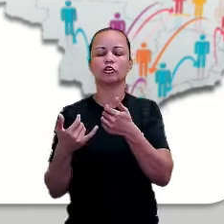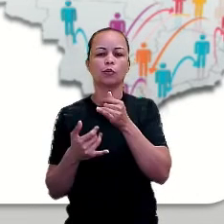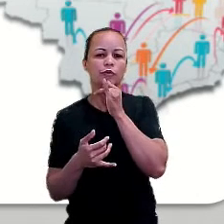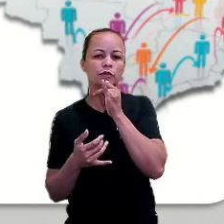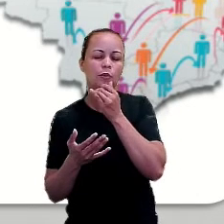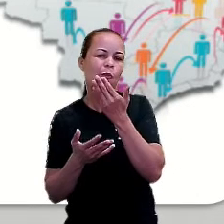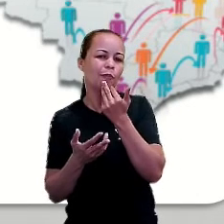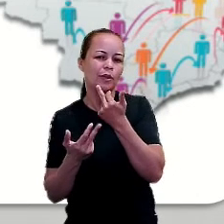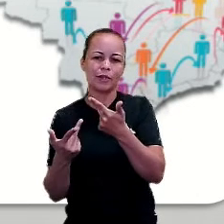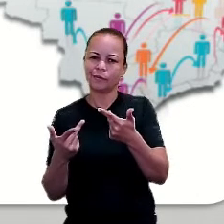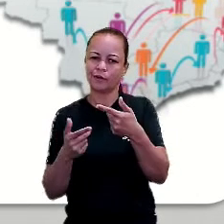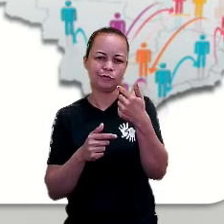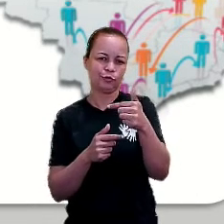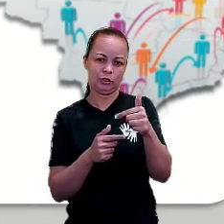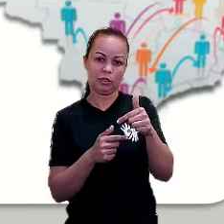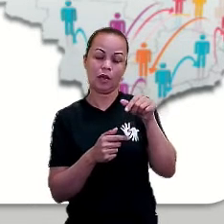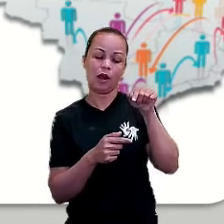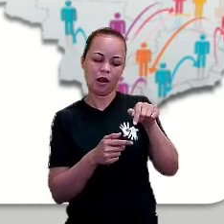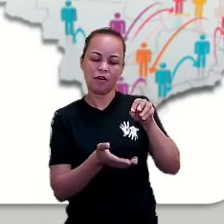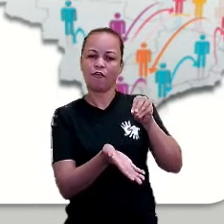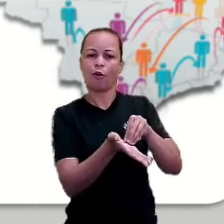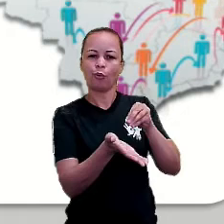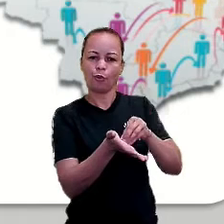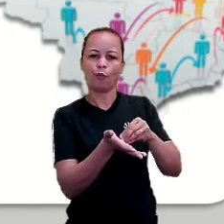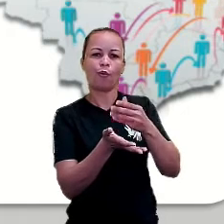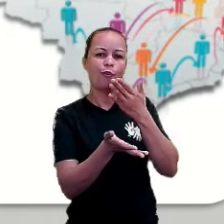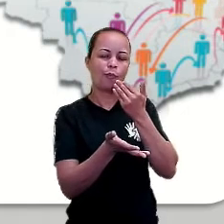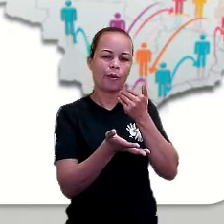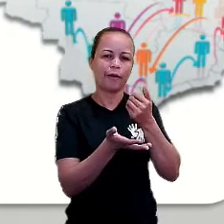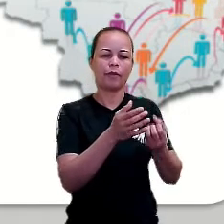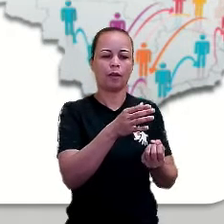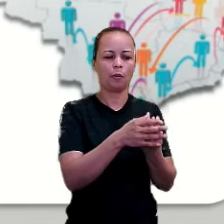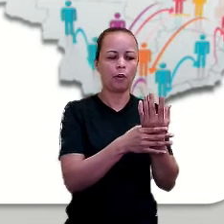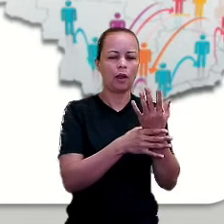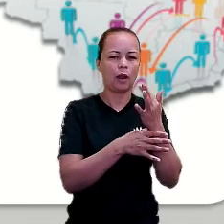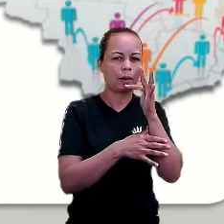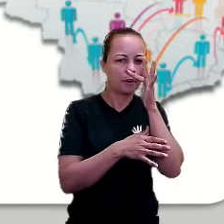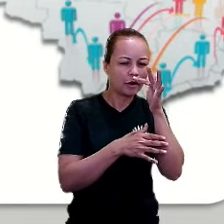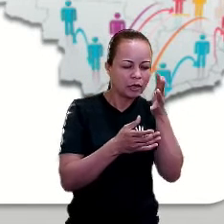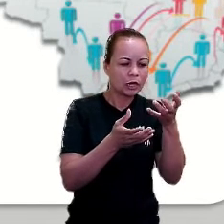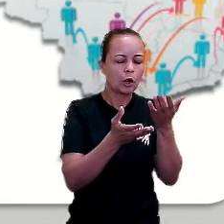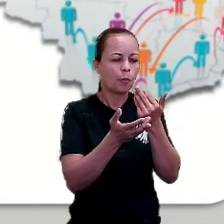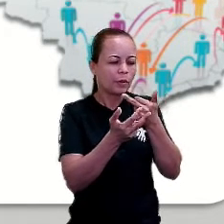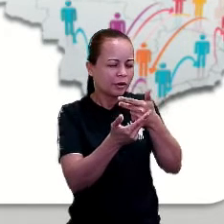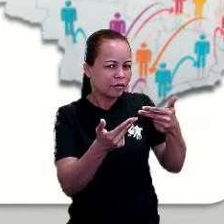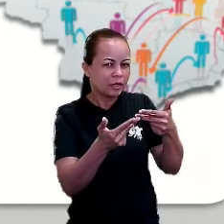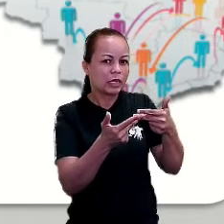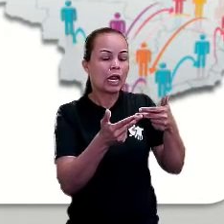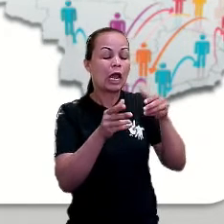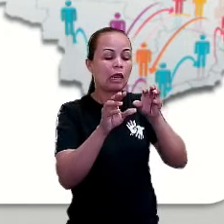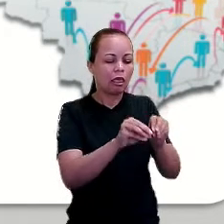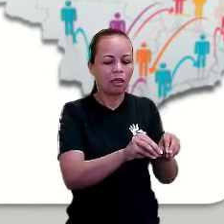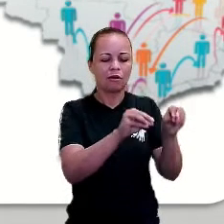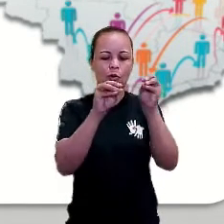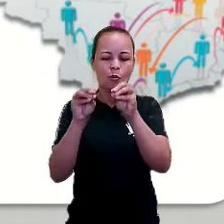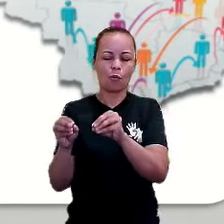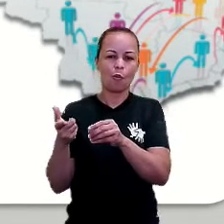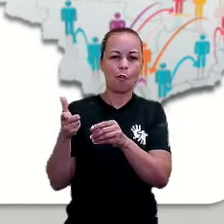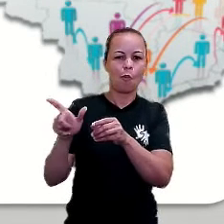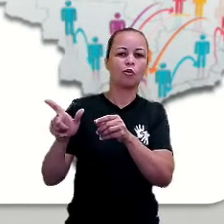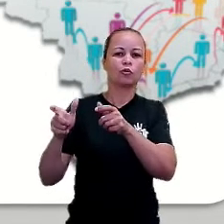Então, a gente ia procurar outro lugar que pudesse plantar ou tivesse comida. Então, ali eram os nômades. E